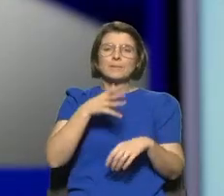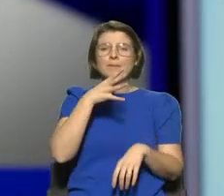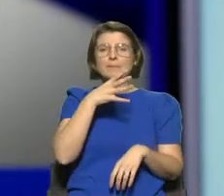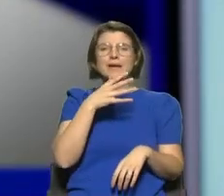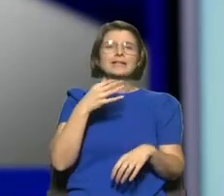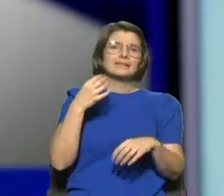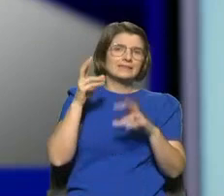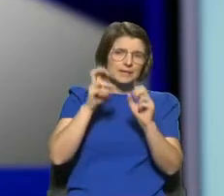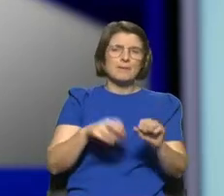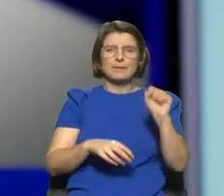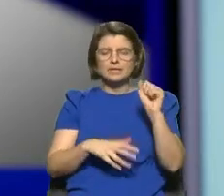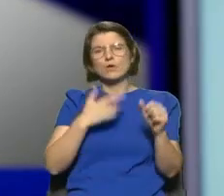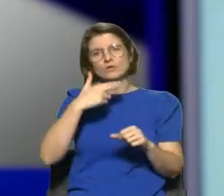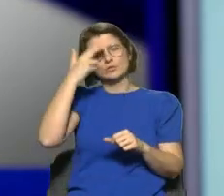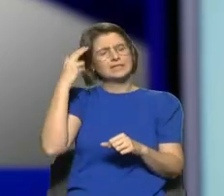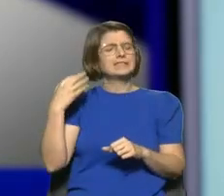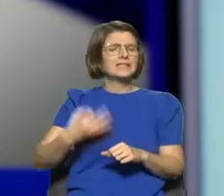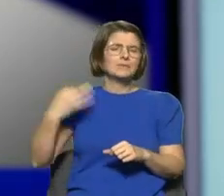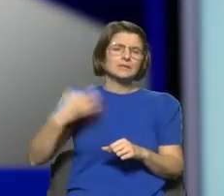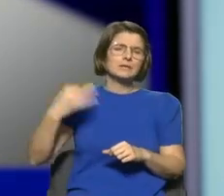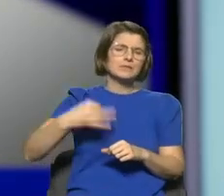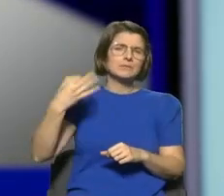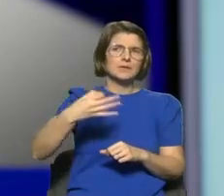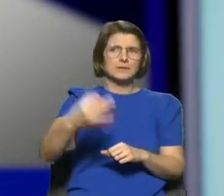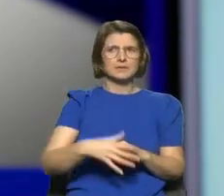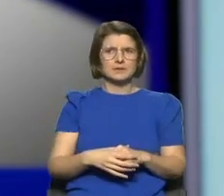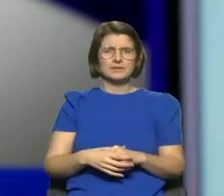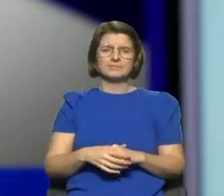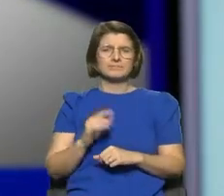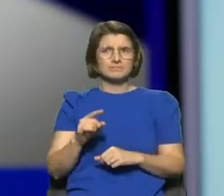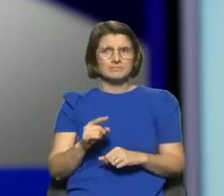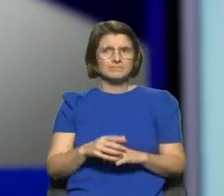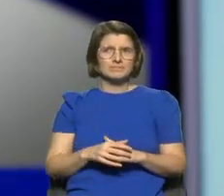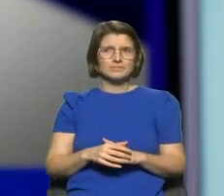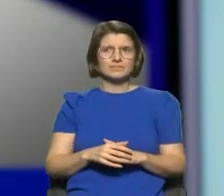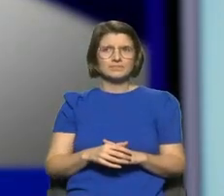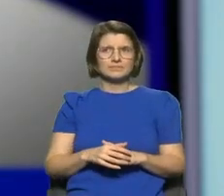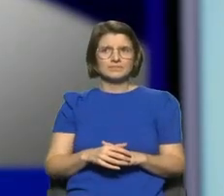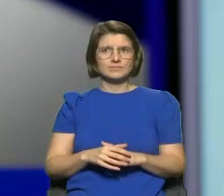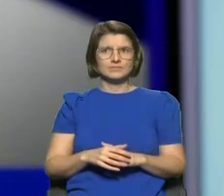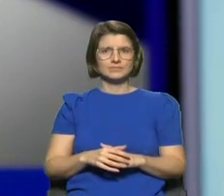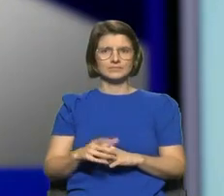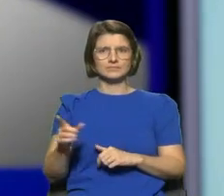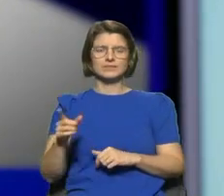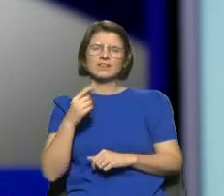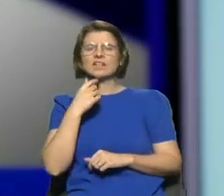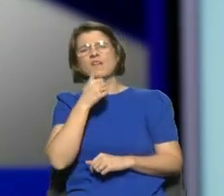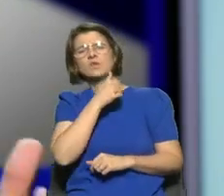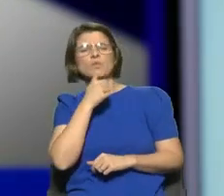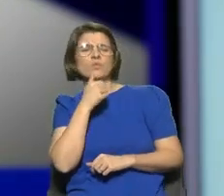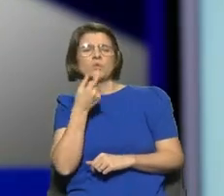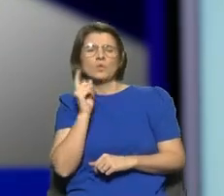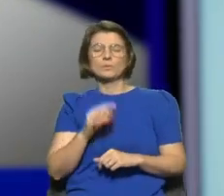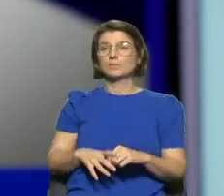o PS ou o Vasco Cordeiro acho que não é isso não é parte que eh não se vitimiza que permite tratar de forma